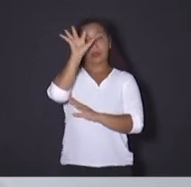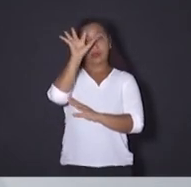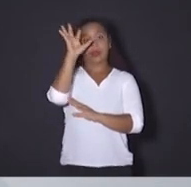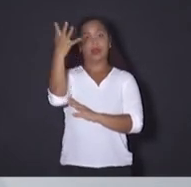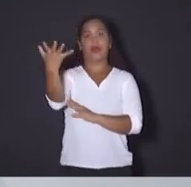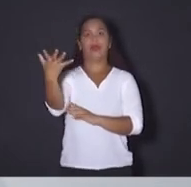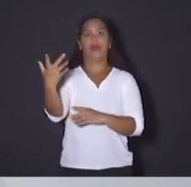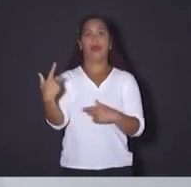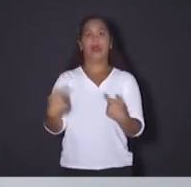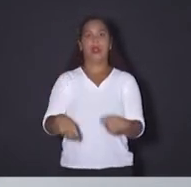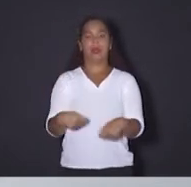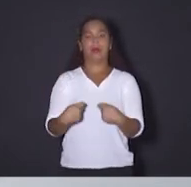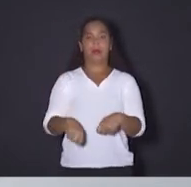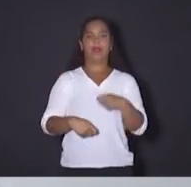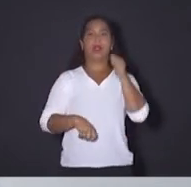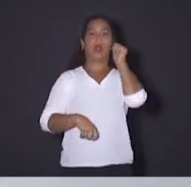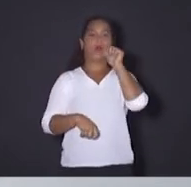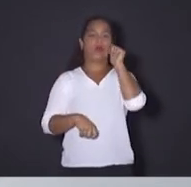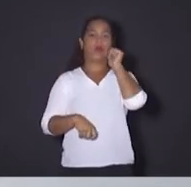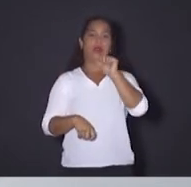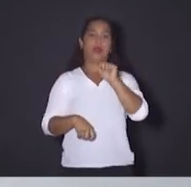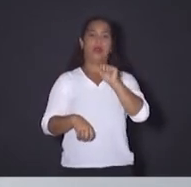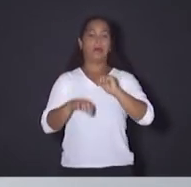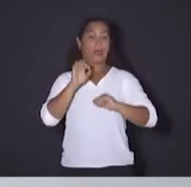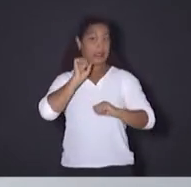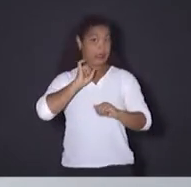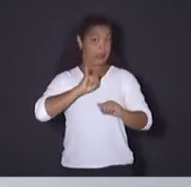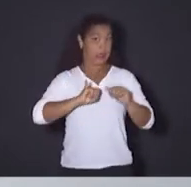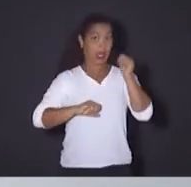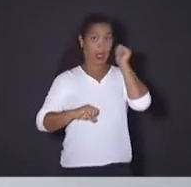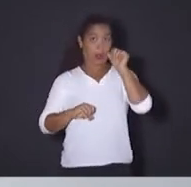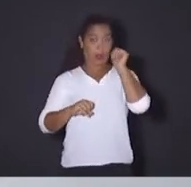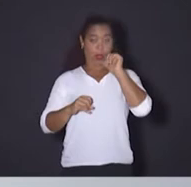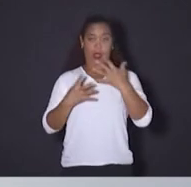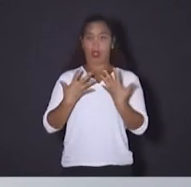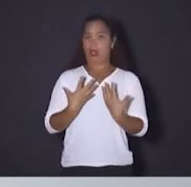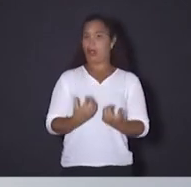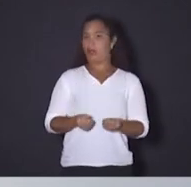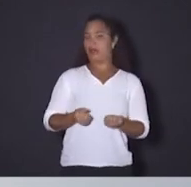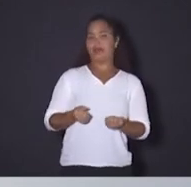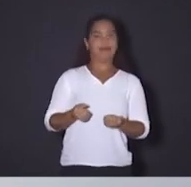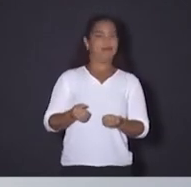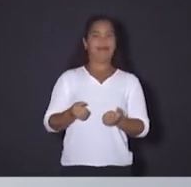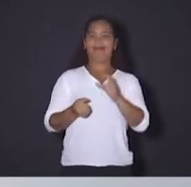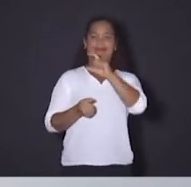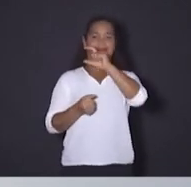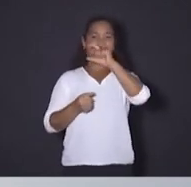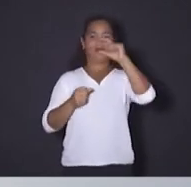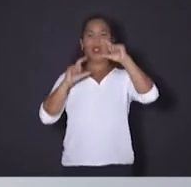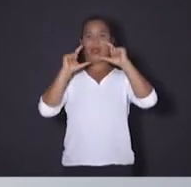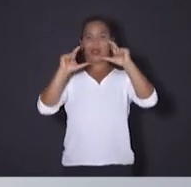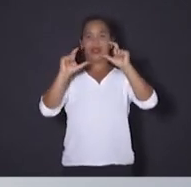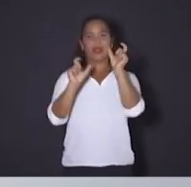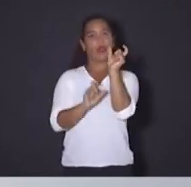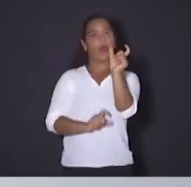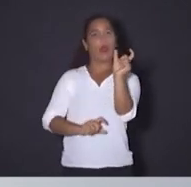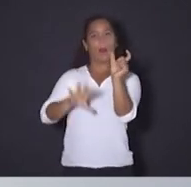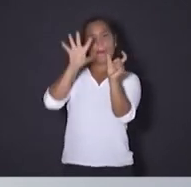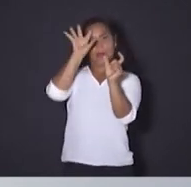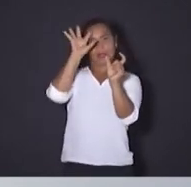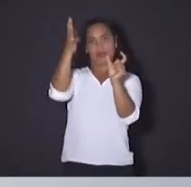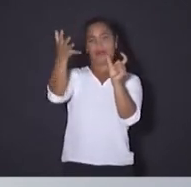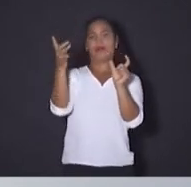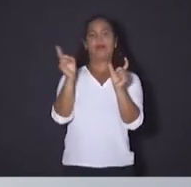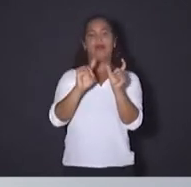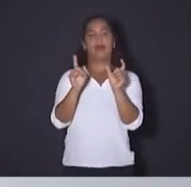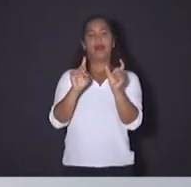que passar pelas mulheres porque se não passar pelas mulheres não vai poder ser chamada de solução aí eu queria